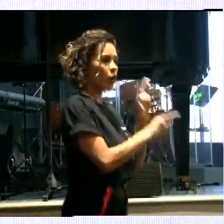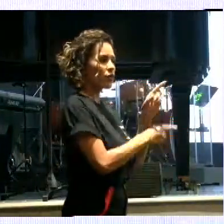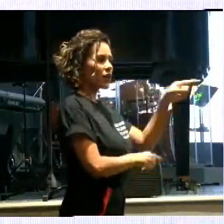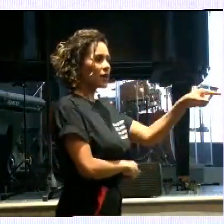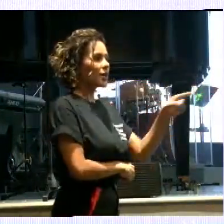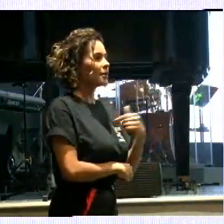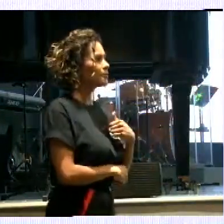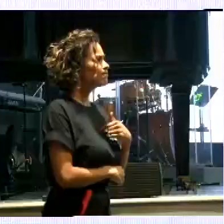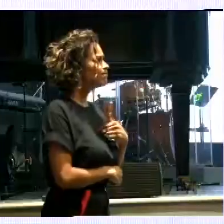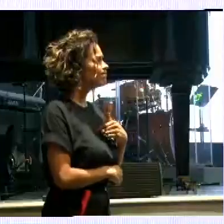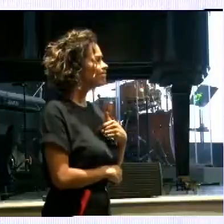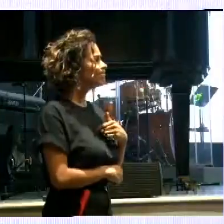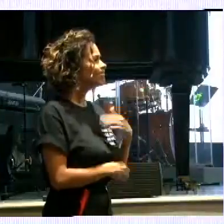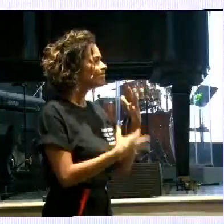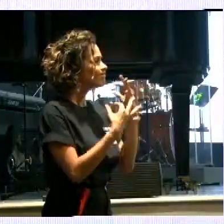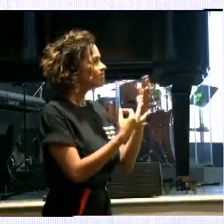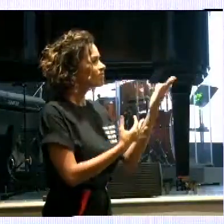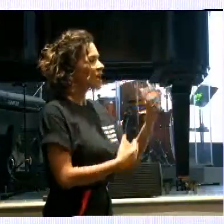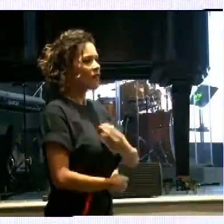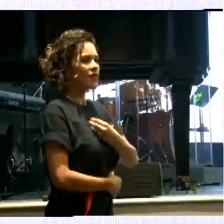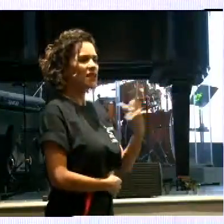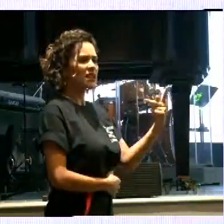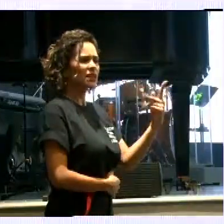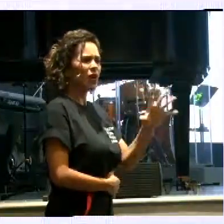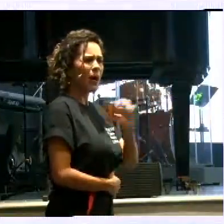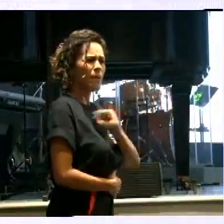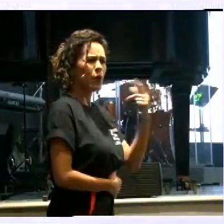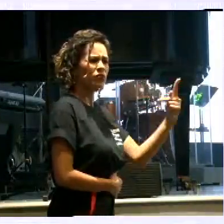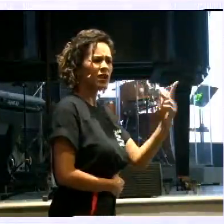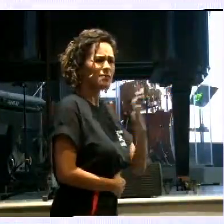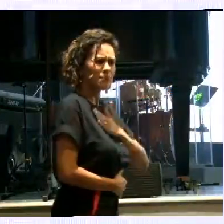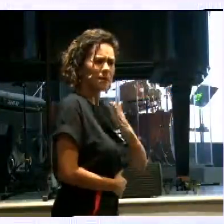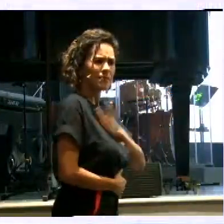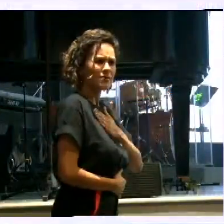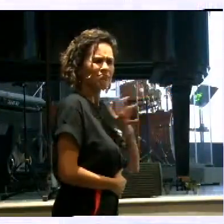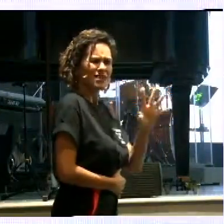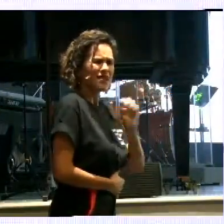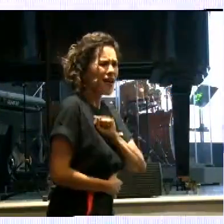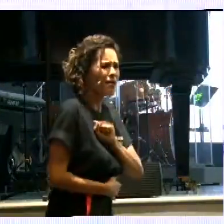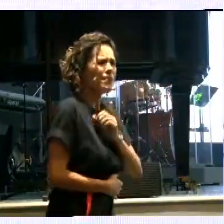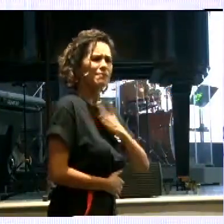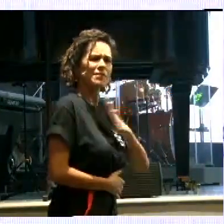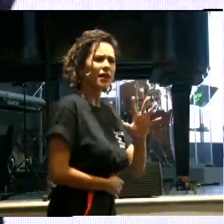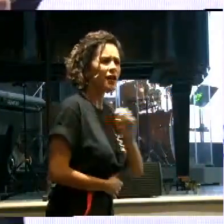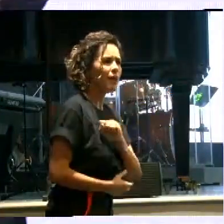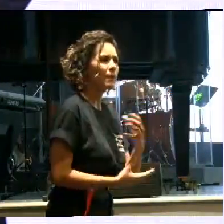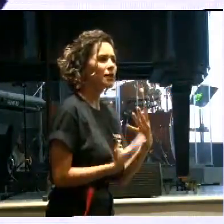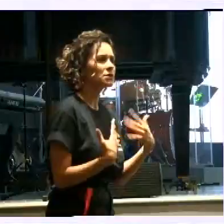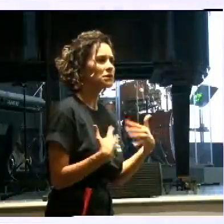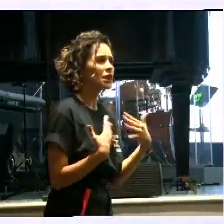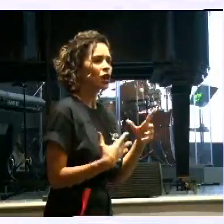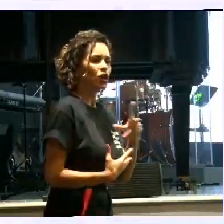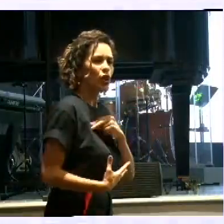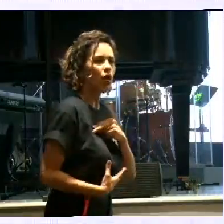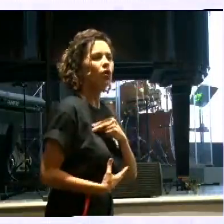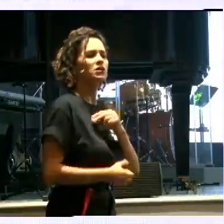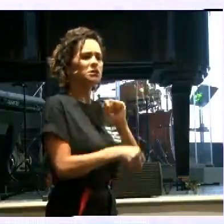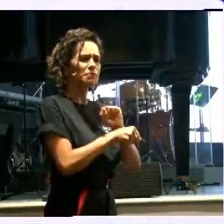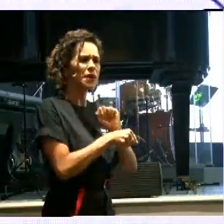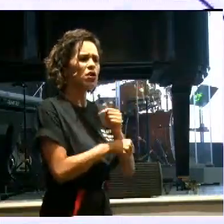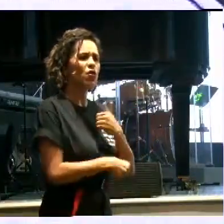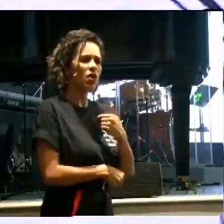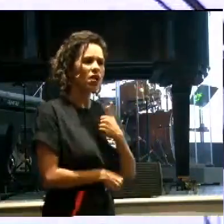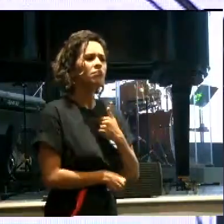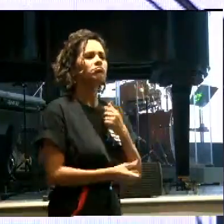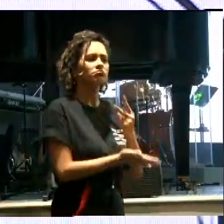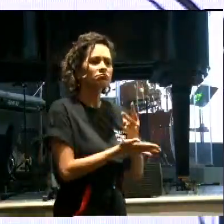cristã. O amor daquele homem pela minha vida, de ter investido em mim, de ter esperado o tempo do meu amadurecimento,